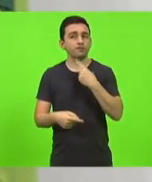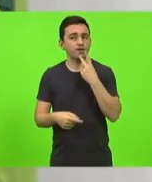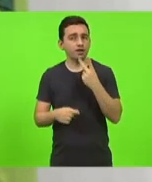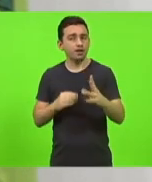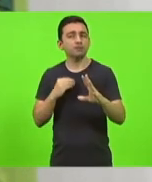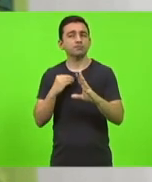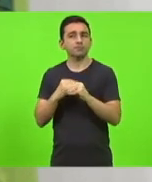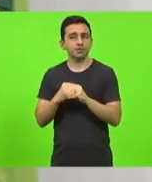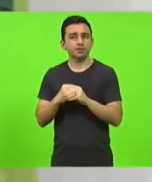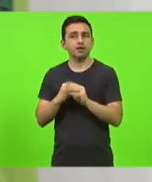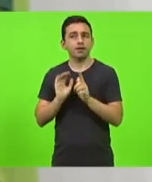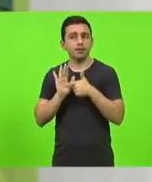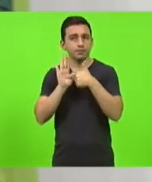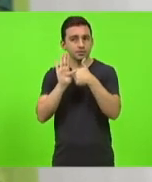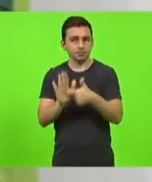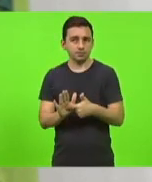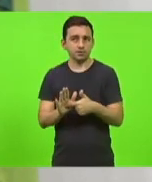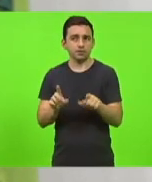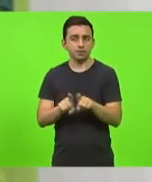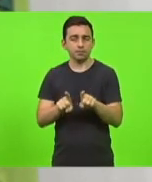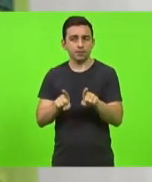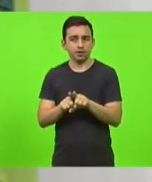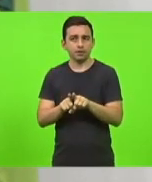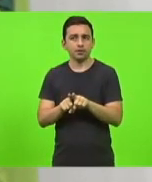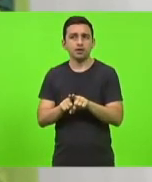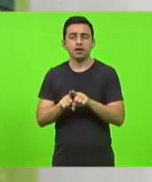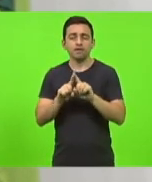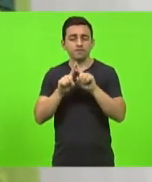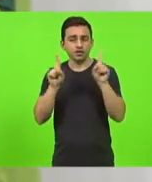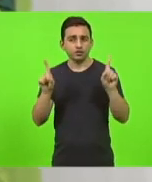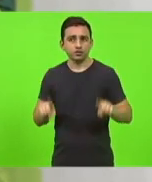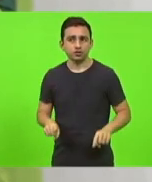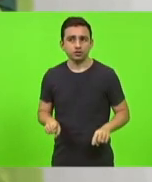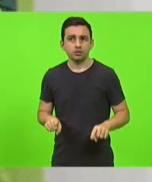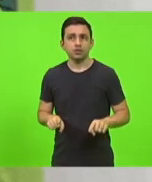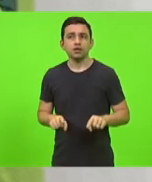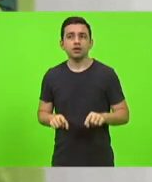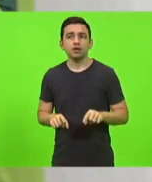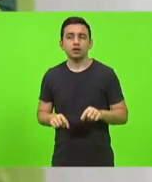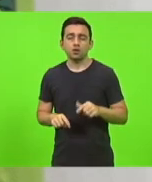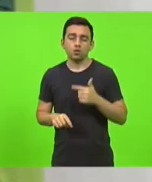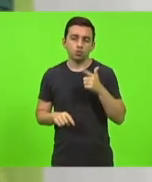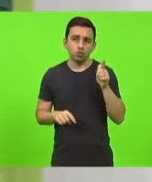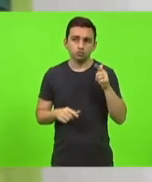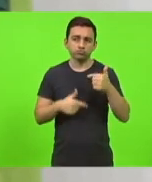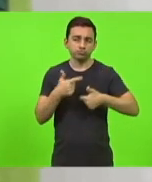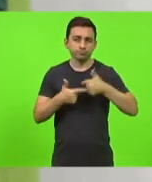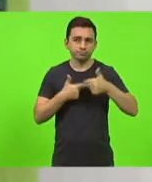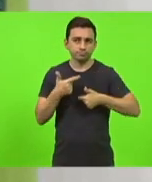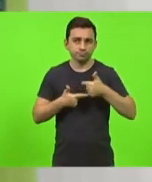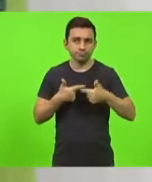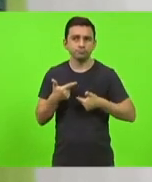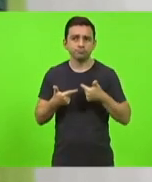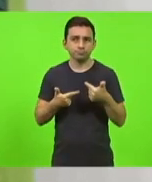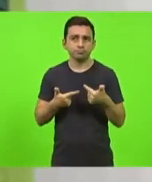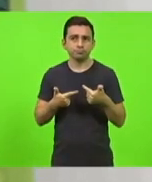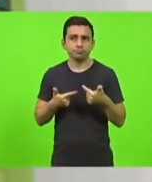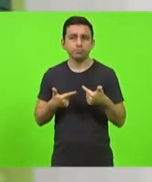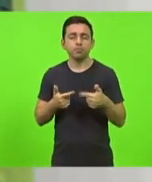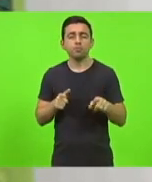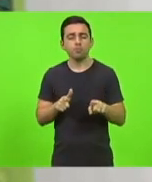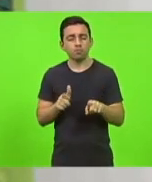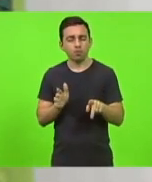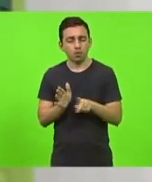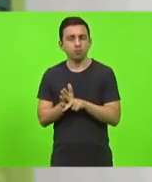vamos apresentar, que engloba os efetivos, os em exercício, nesta composição